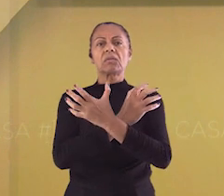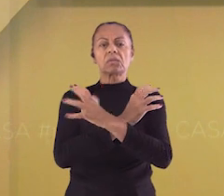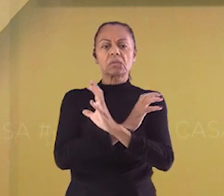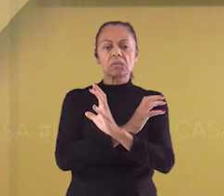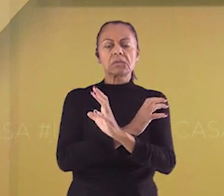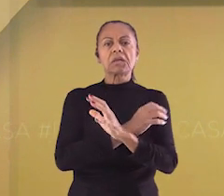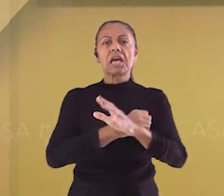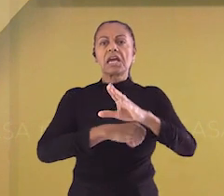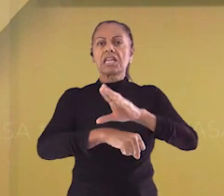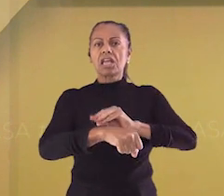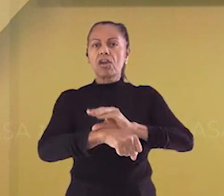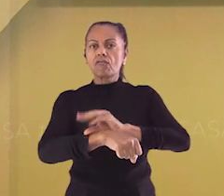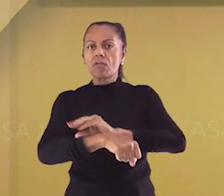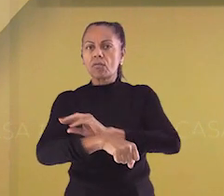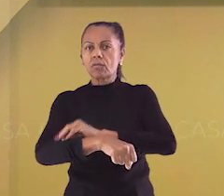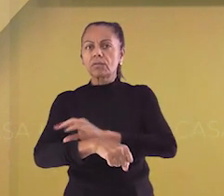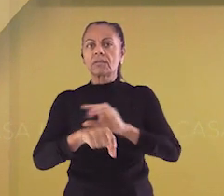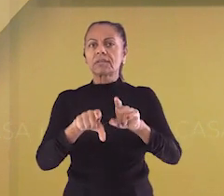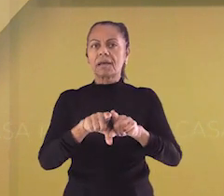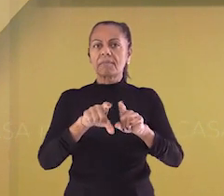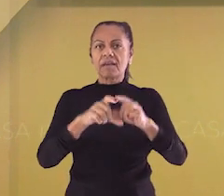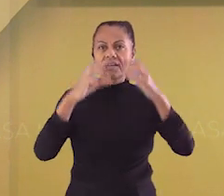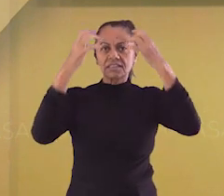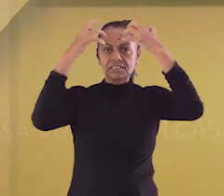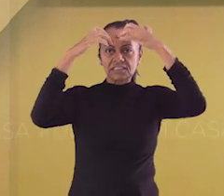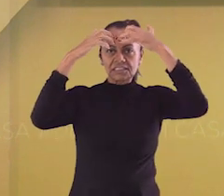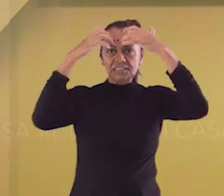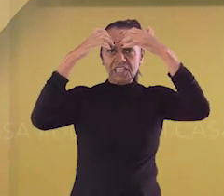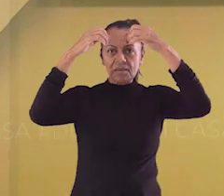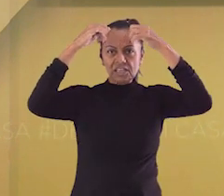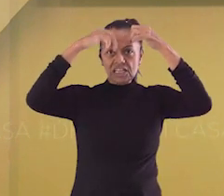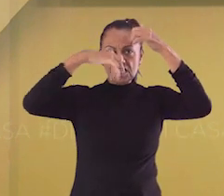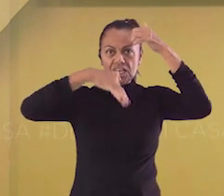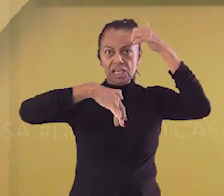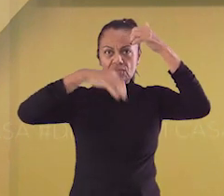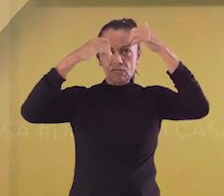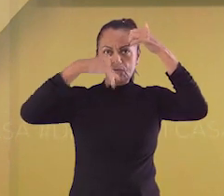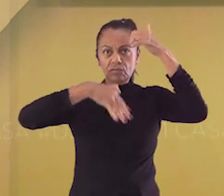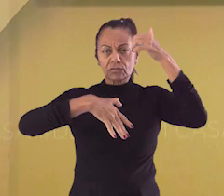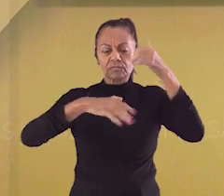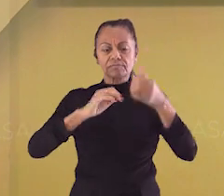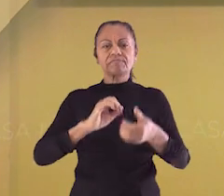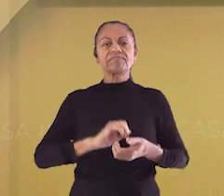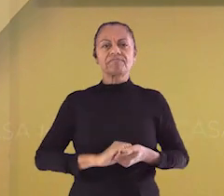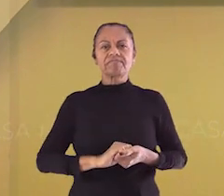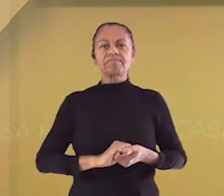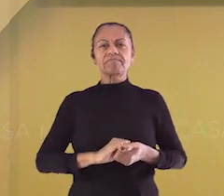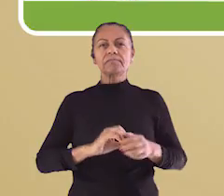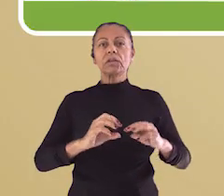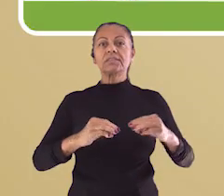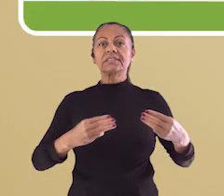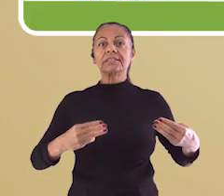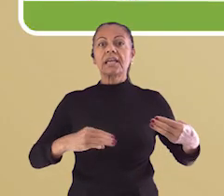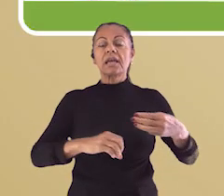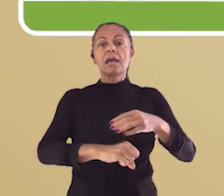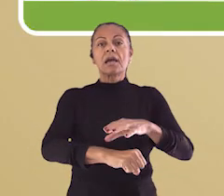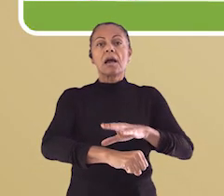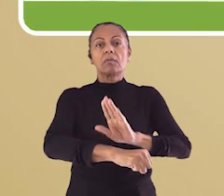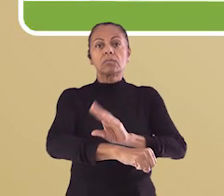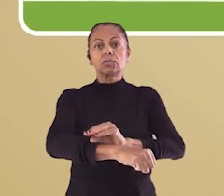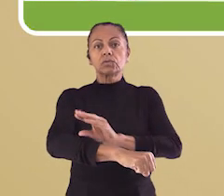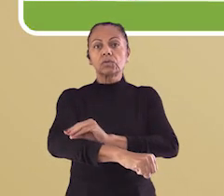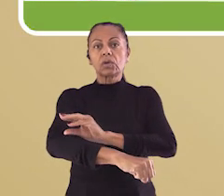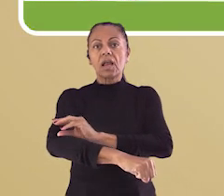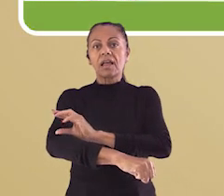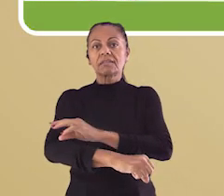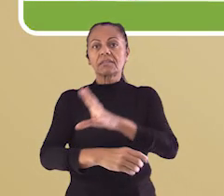nervoso? Vamos aprender um pouco mais sobre o sistema muscular. O sistema muscular